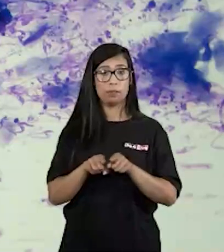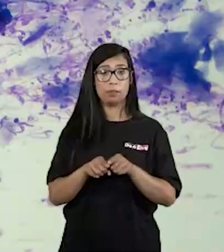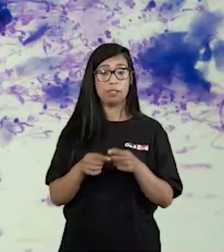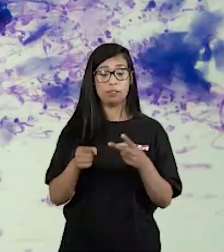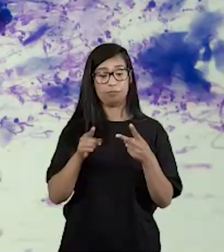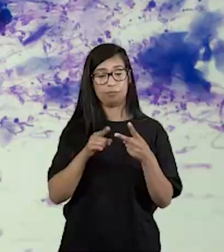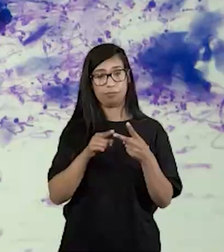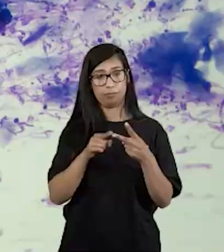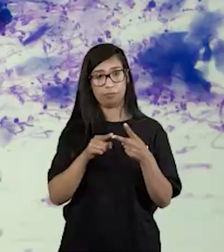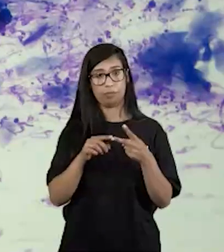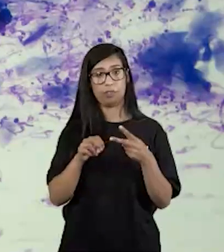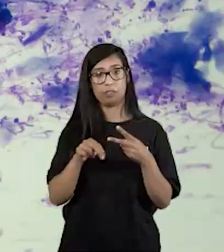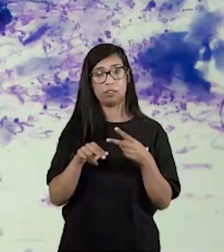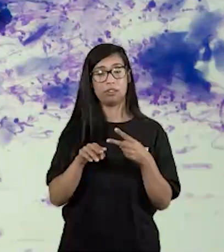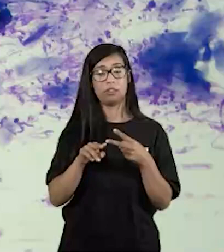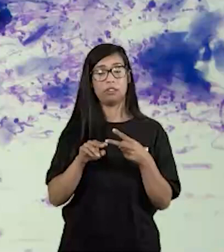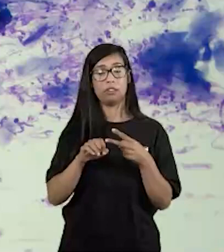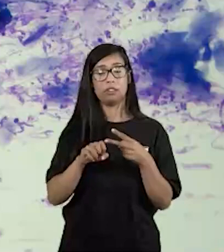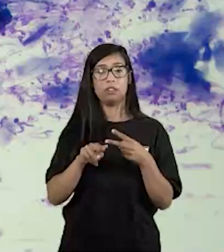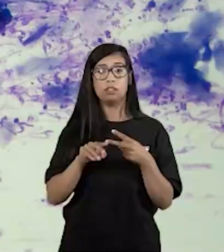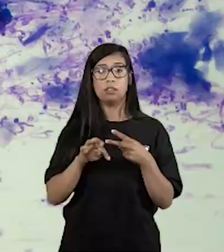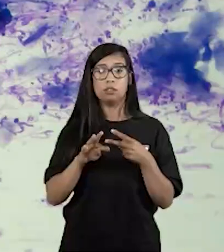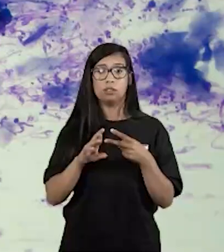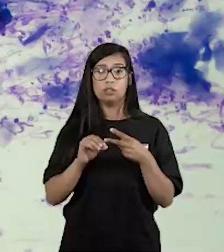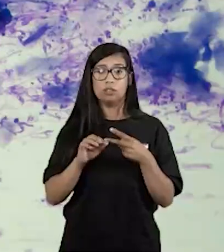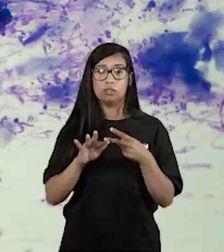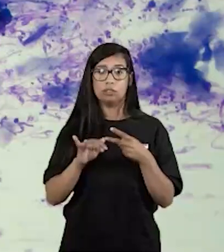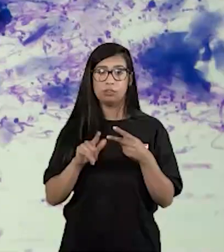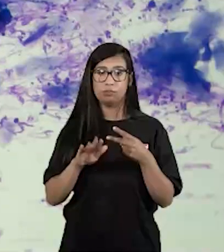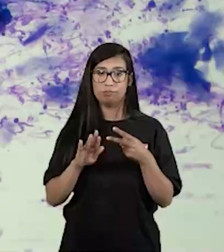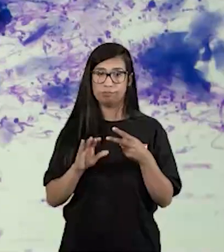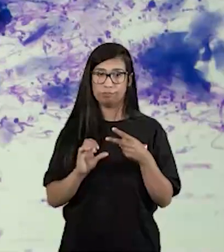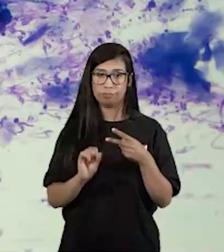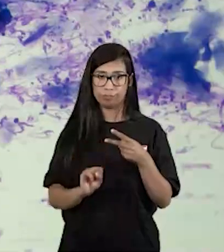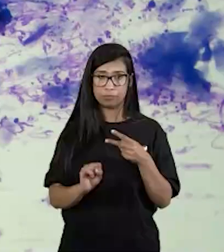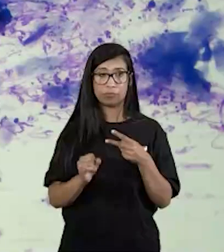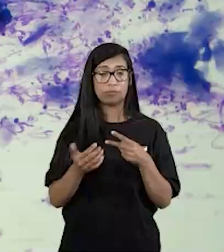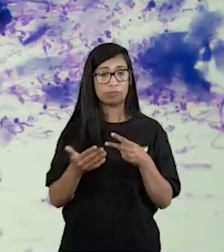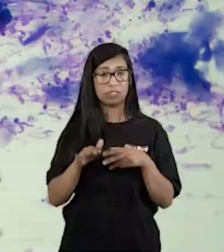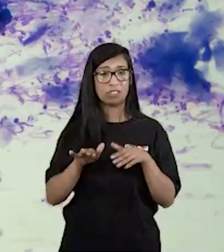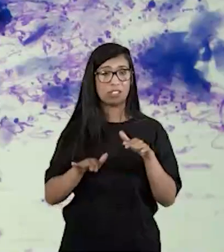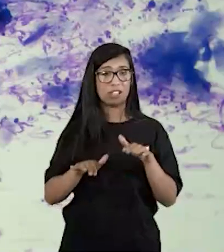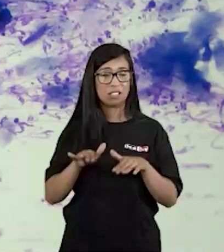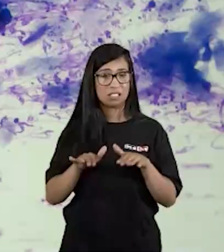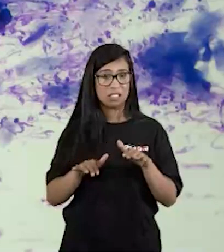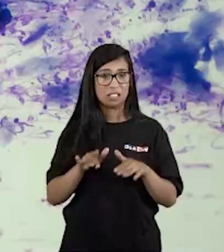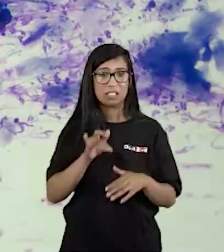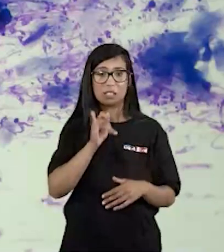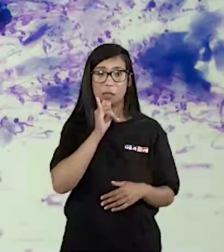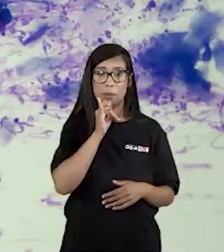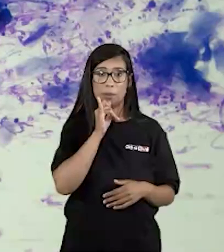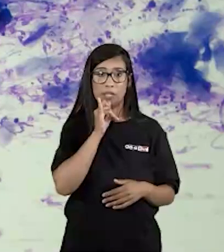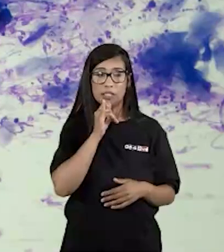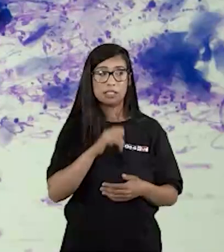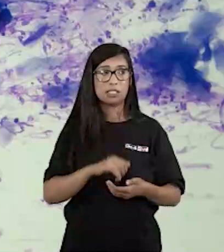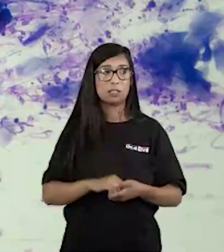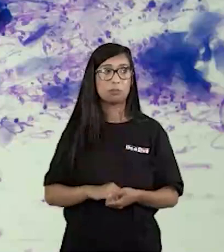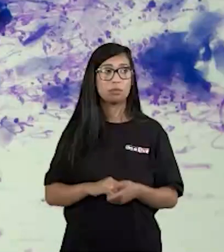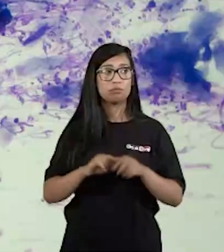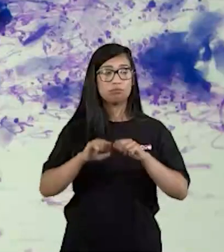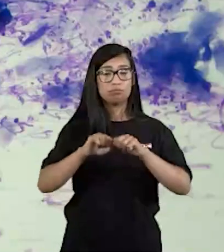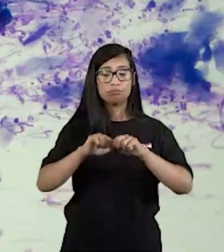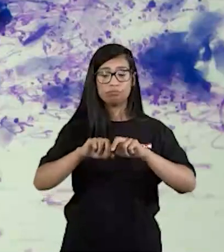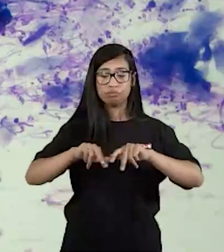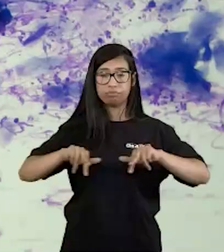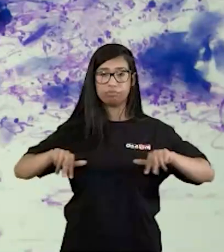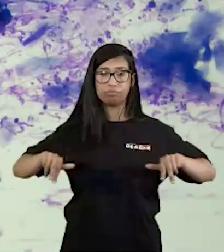essas células assim, esticadinhas, são neutrófilos degenerados, a gente chama isso de NET. Neutrófilos